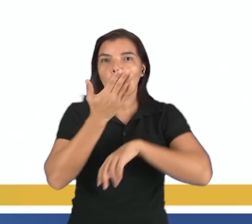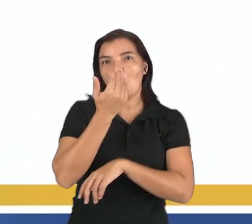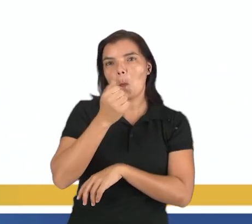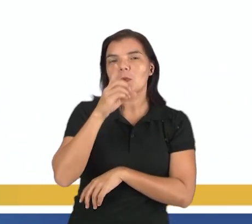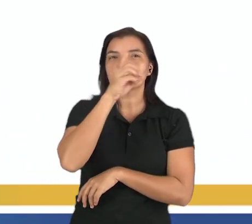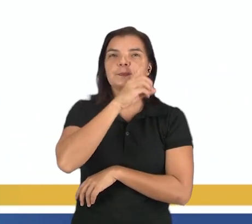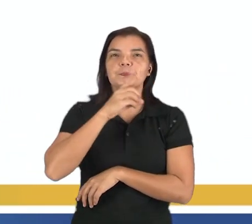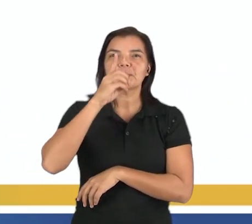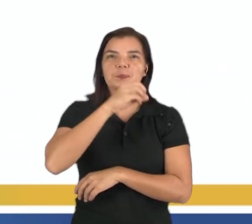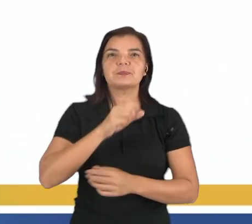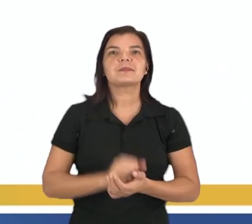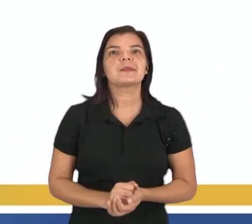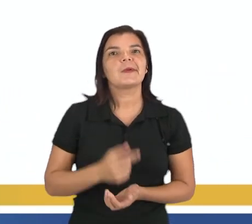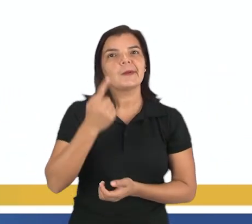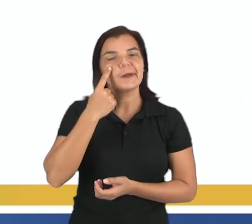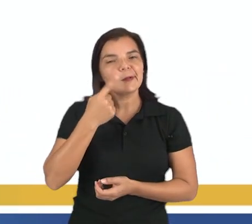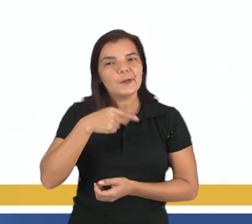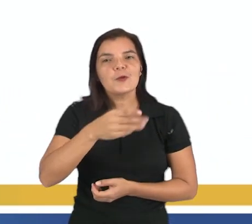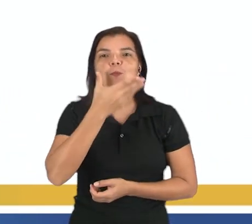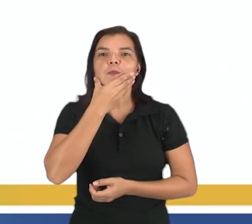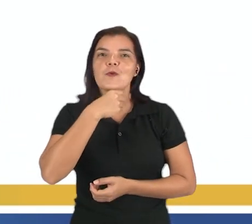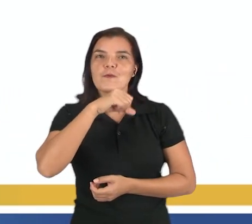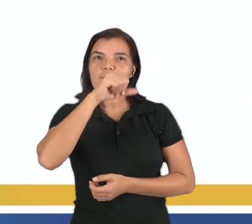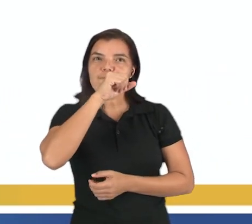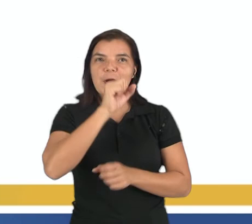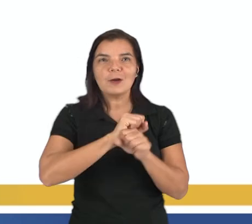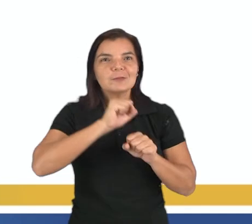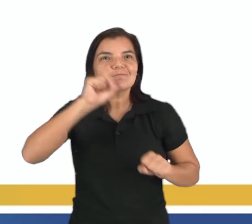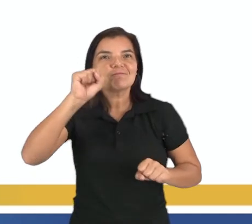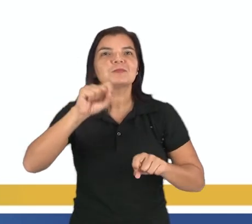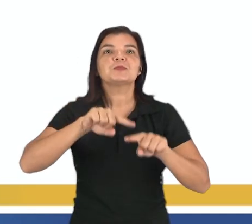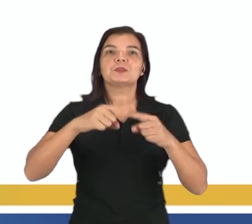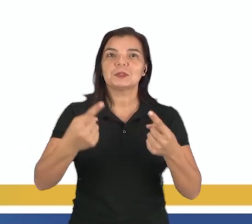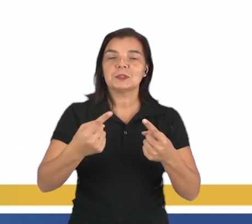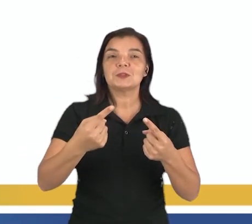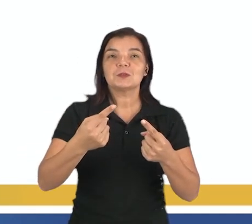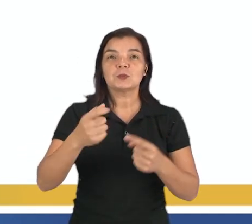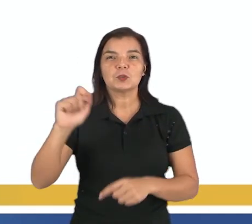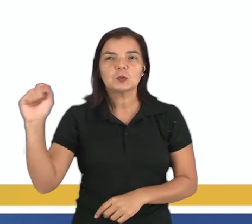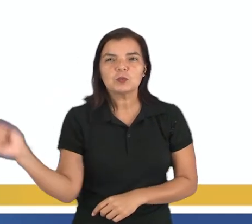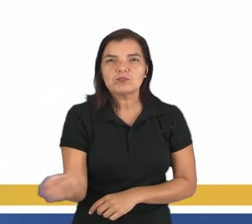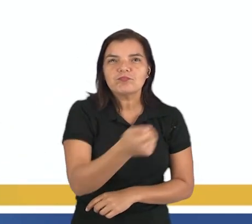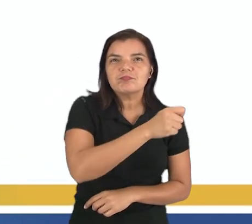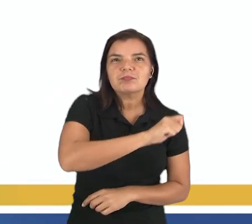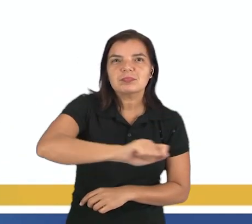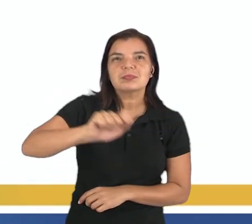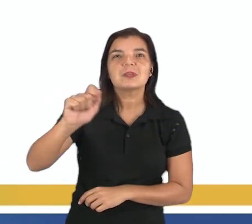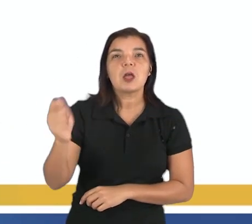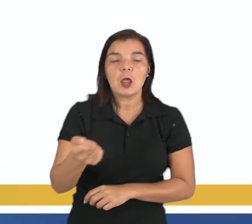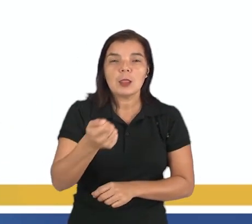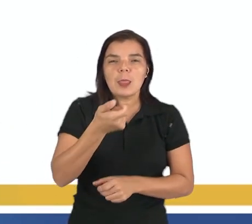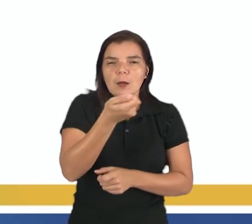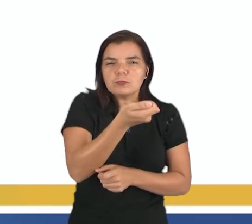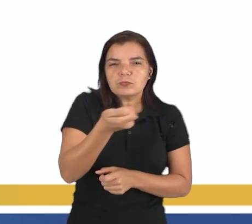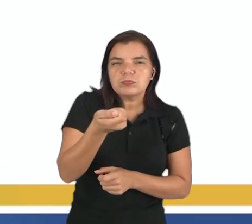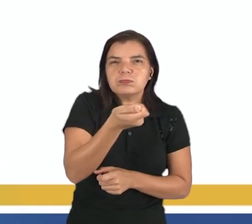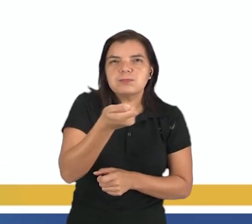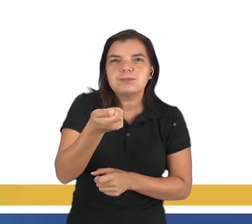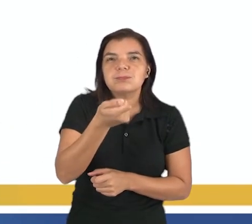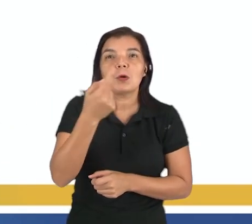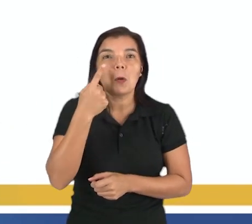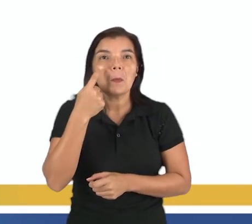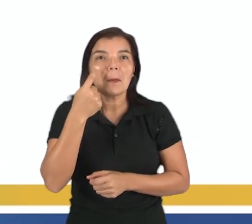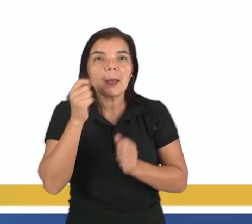para o almoço de domingo. E lá se ia o meu velho herói, portando um teçado, uma lanterna à